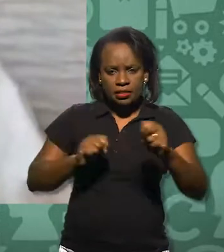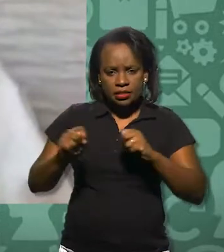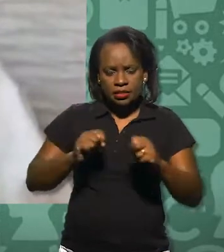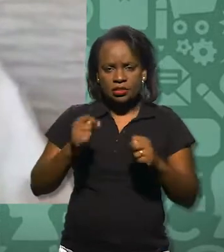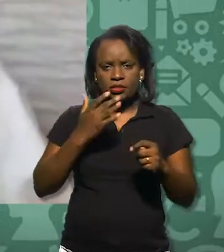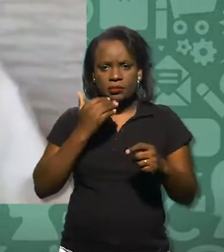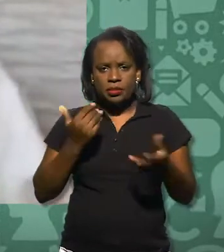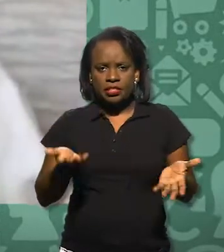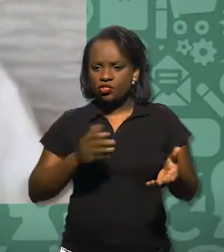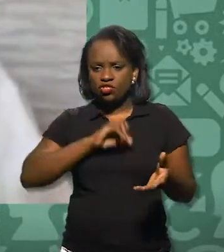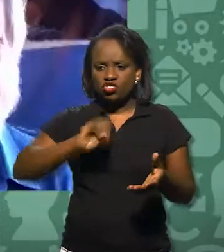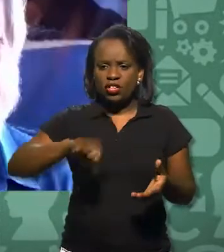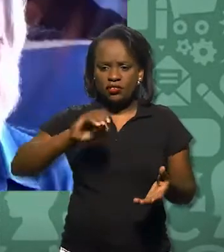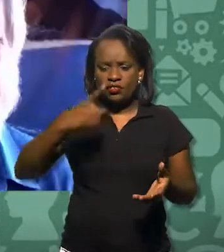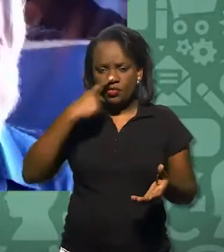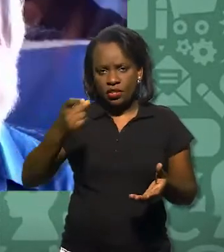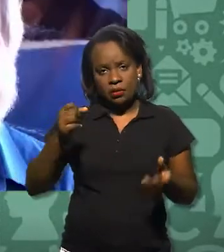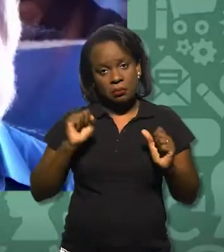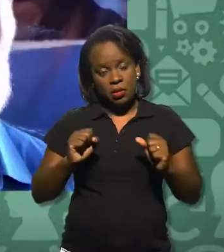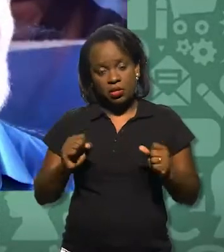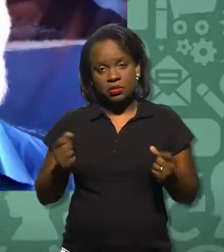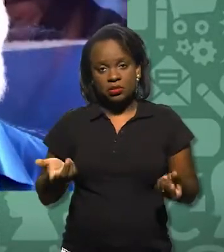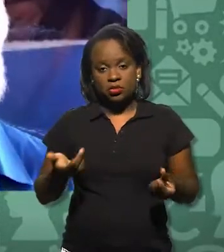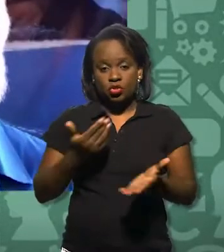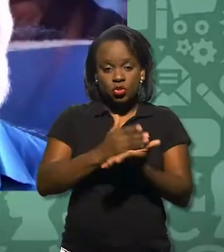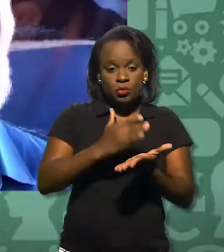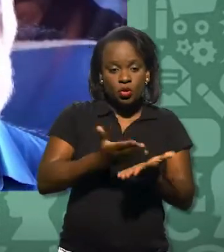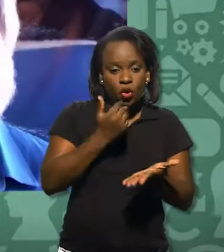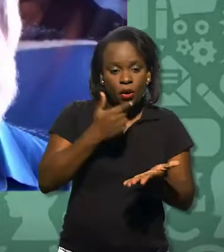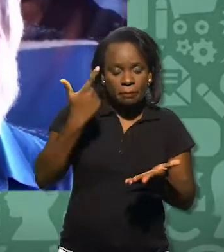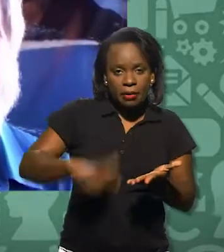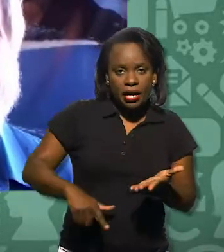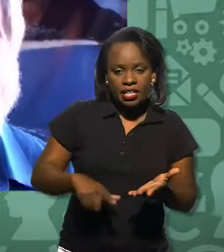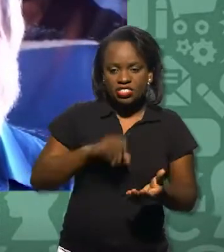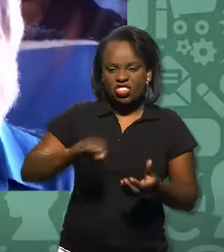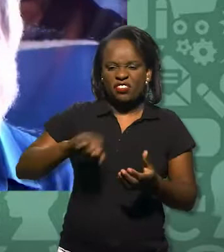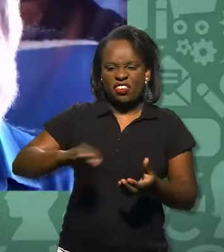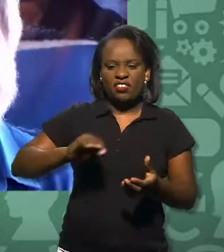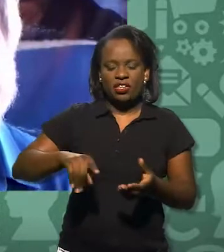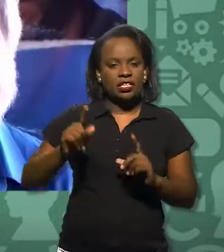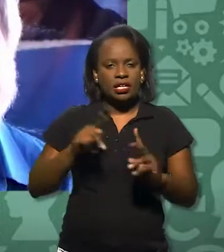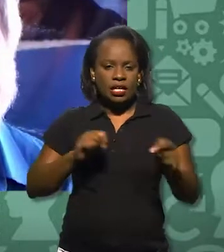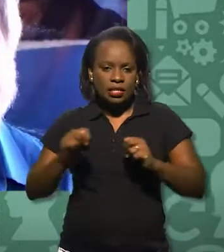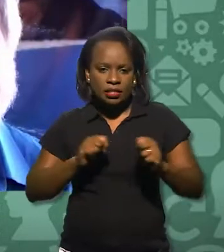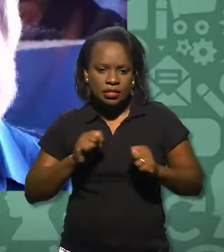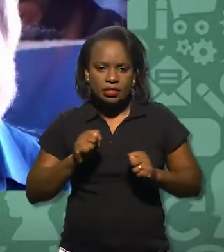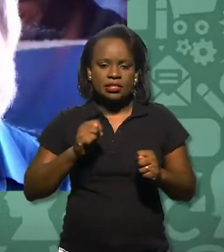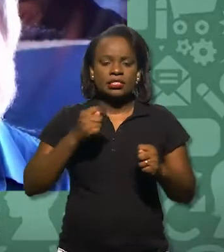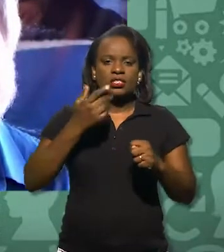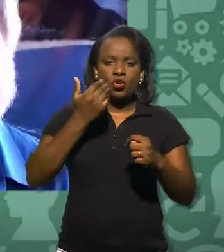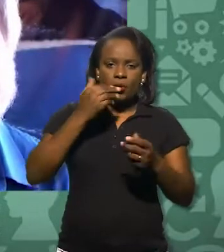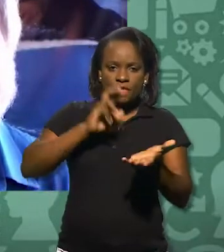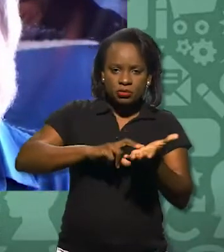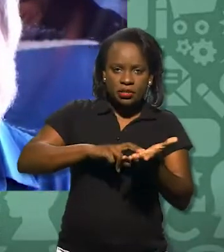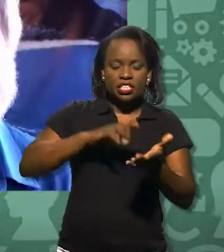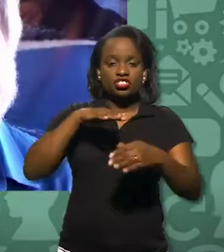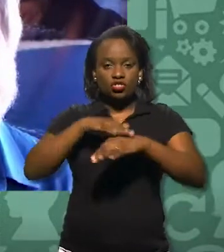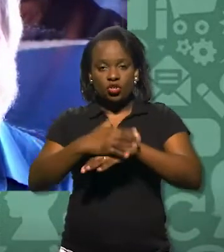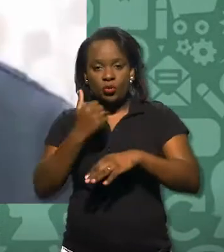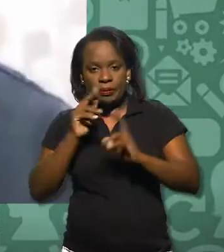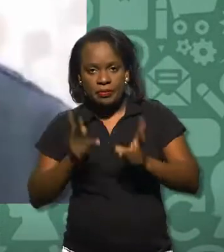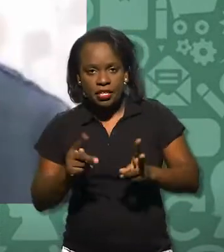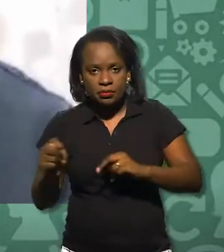mais os alimentos, não estão jogando fora aí, de repente, o que sobrou do almoço, né? Jogar fora e tá aproveitando aí para um